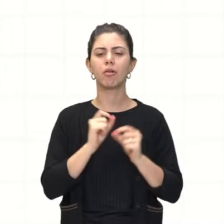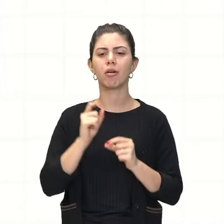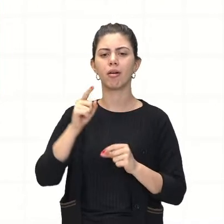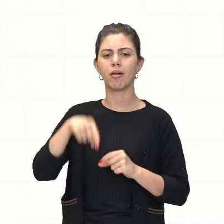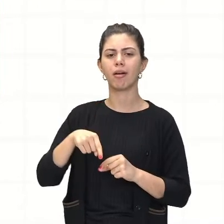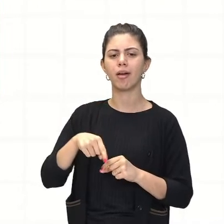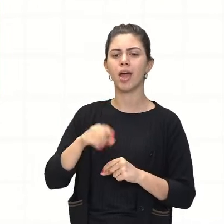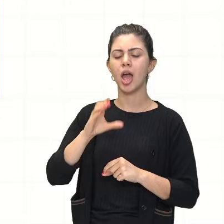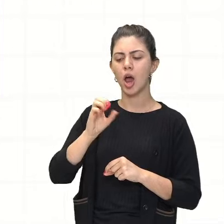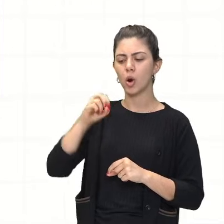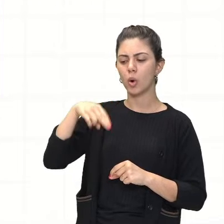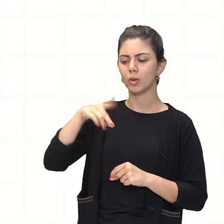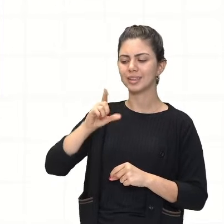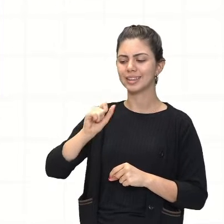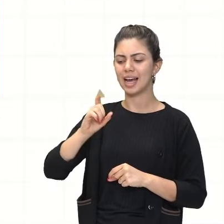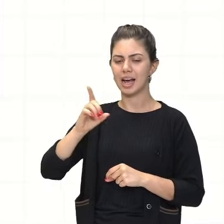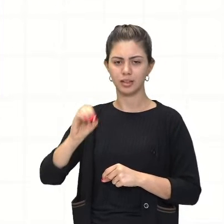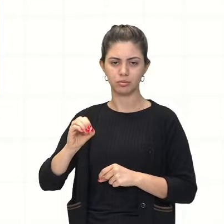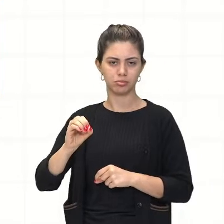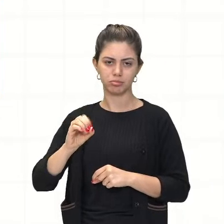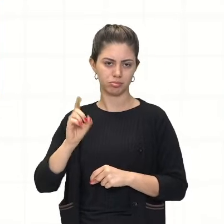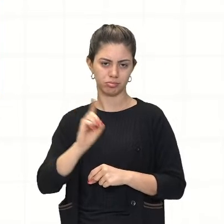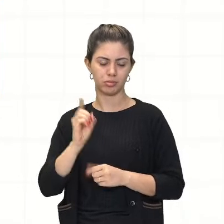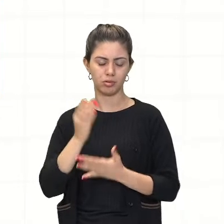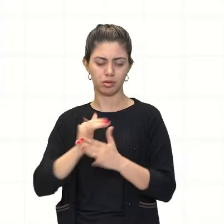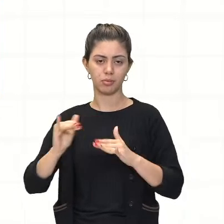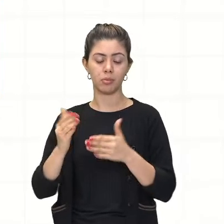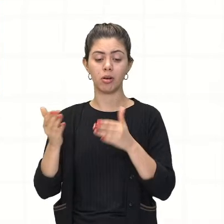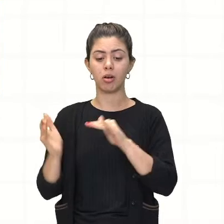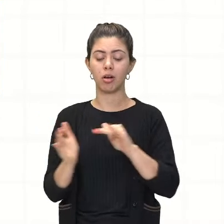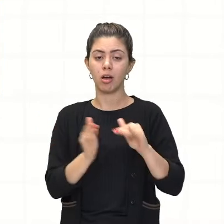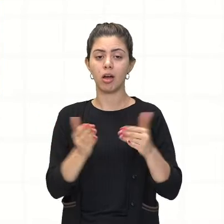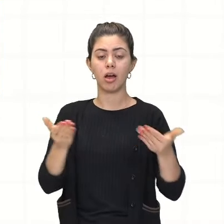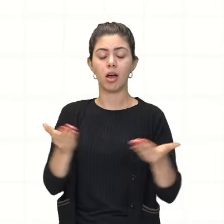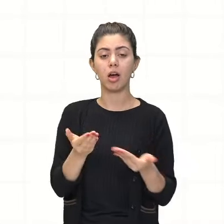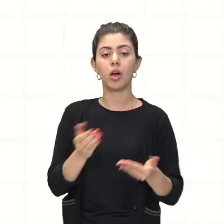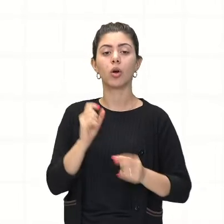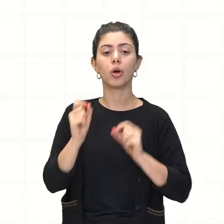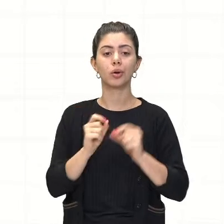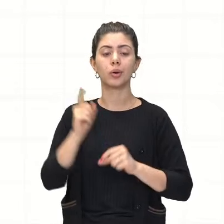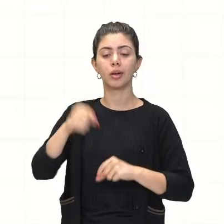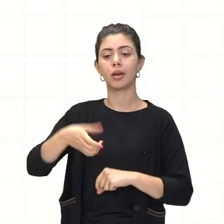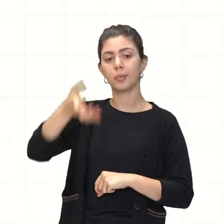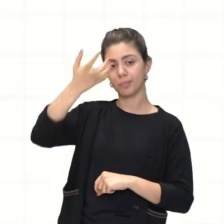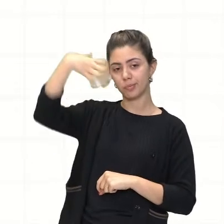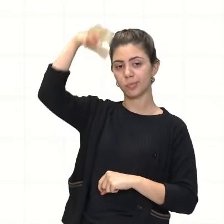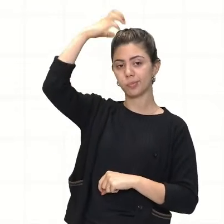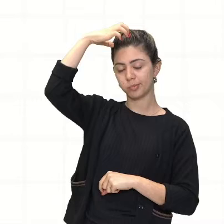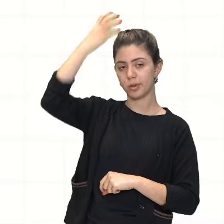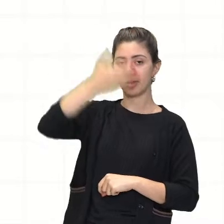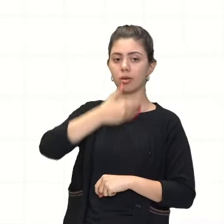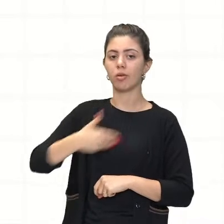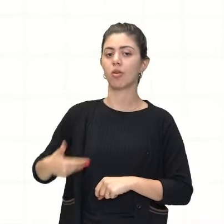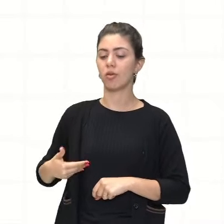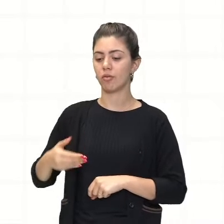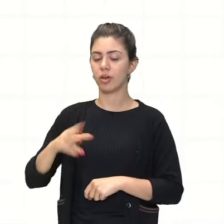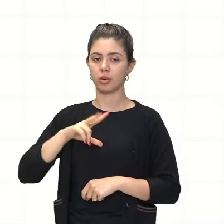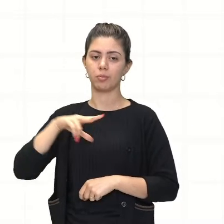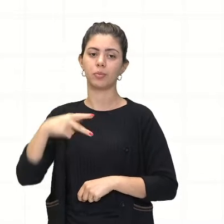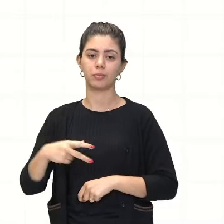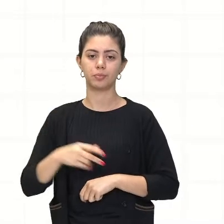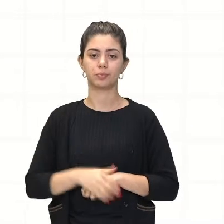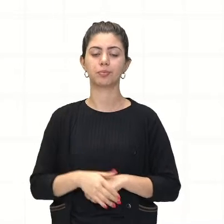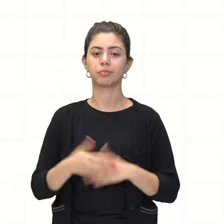Condado Portucalense. A partir do Tratado de Zamora, nós temos o Reino de Portugal. Então, com